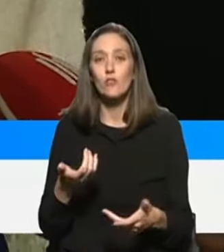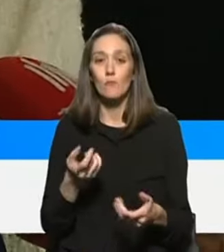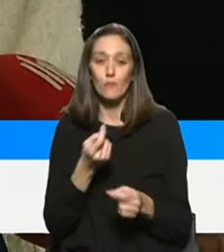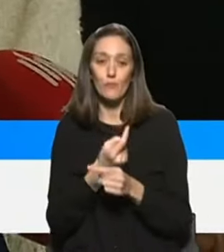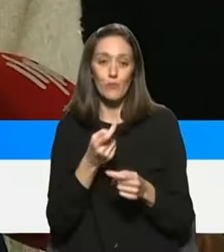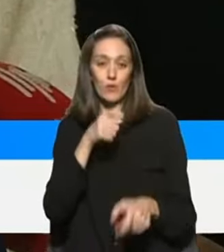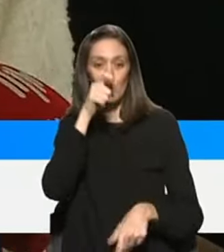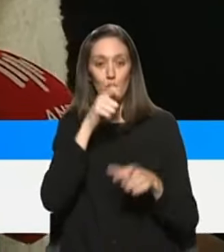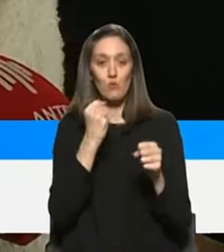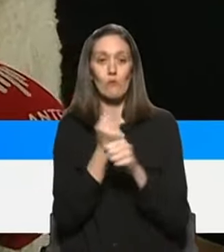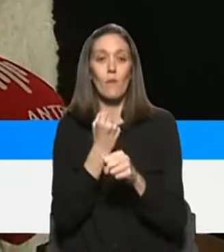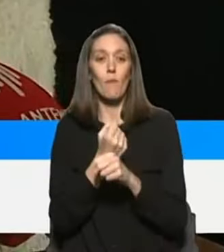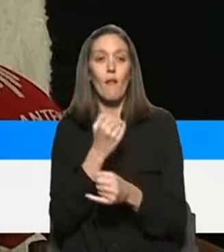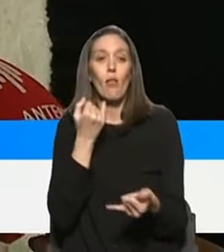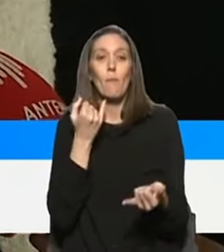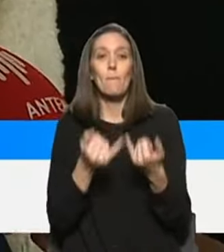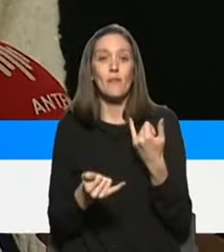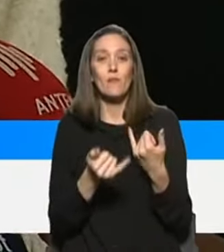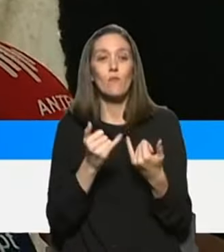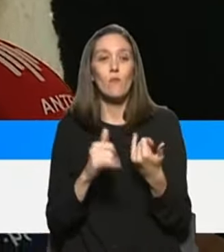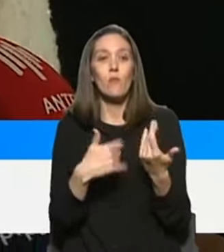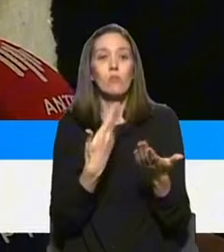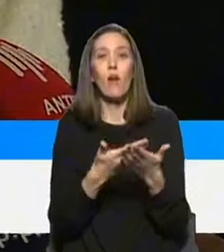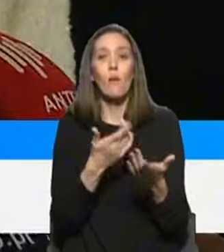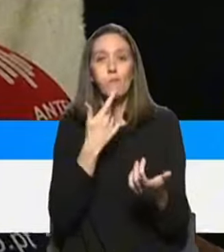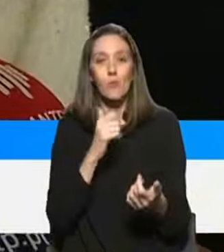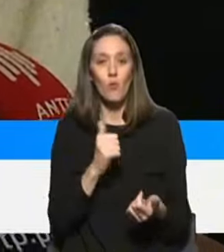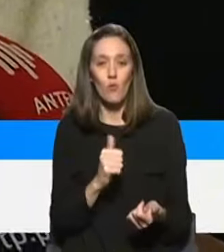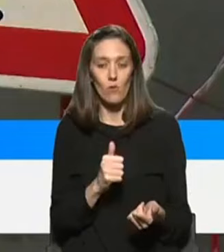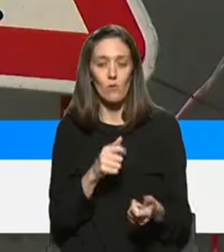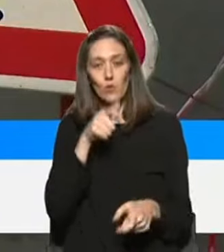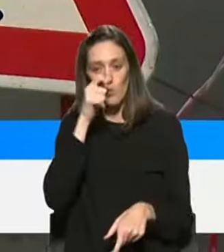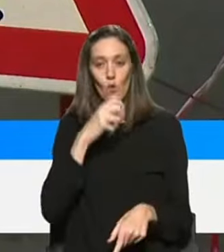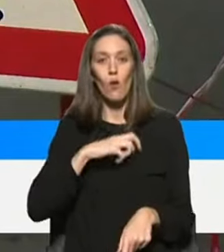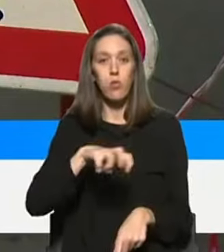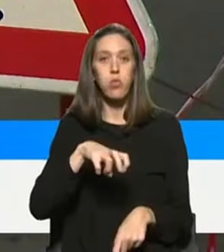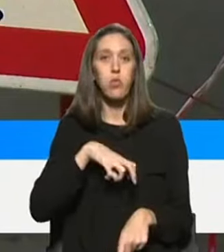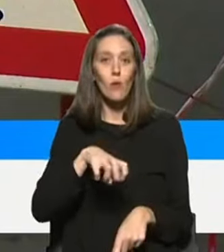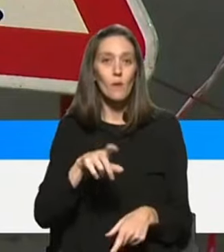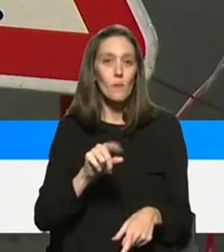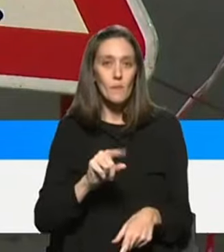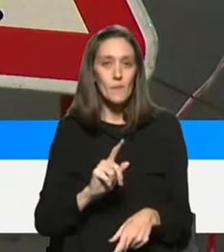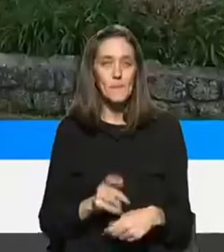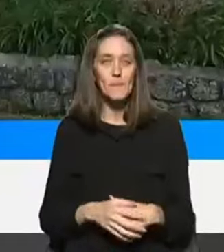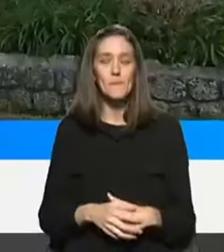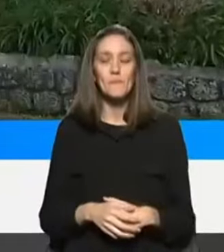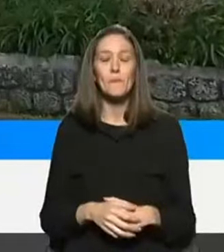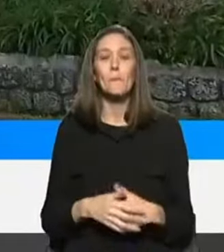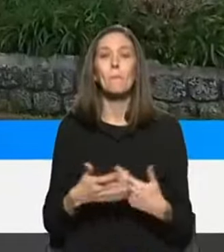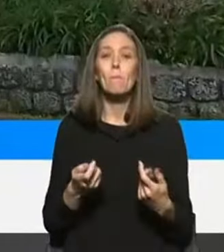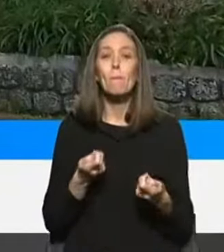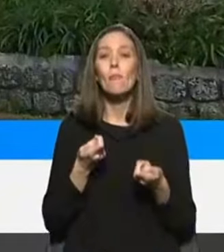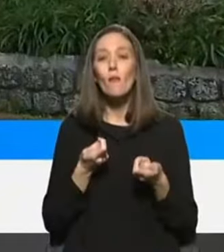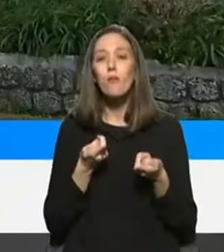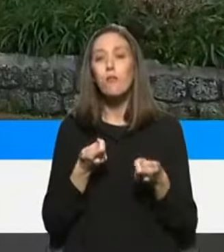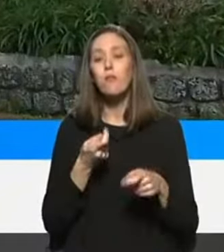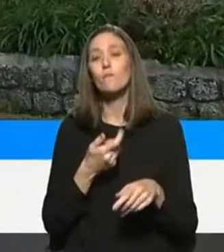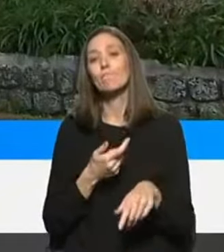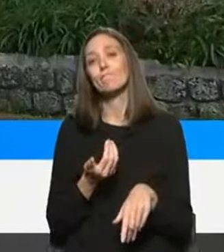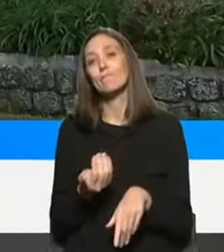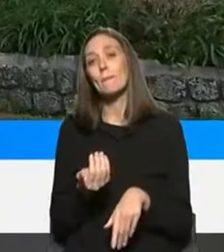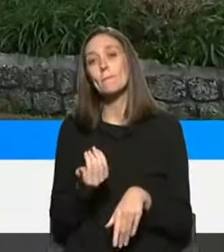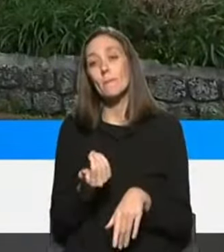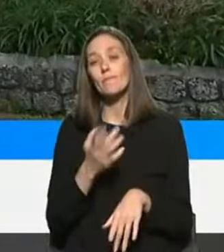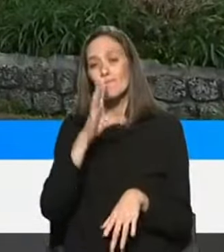as pessoas em risco, nem as pessoas que circulam, nem as pessoas que trabalham lá. Perante o impasse, a tutela assume que é